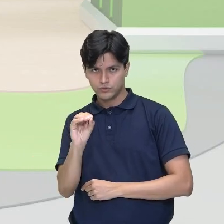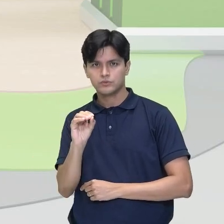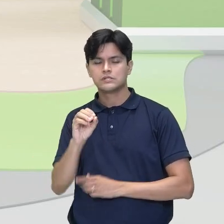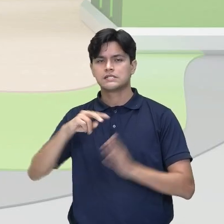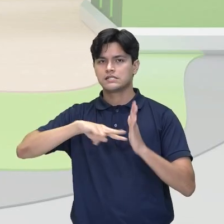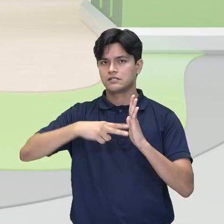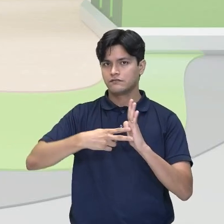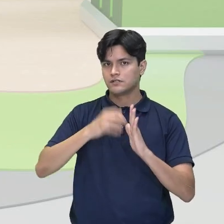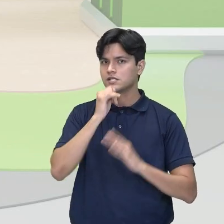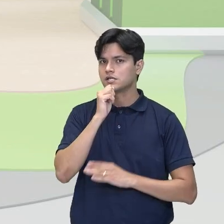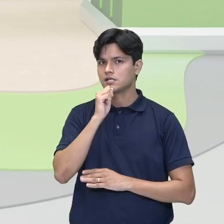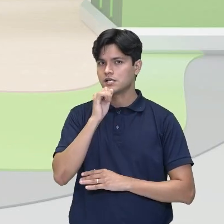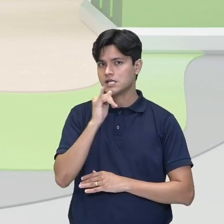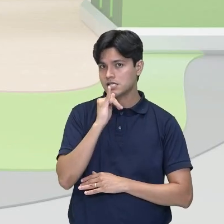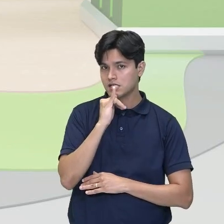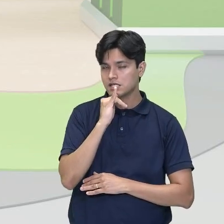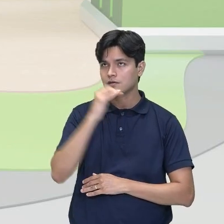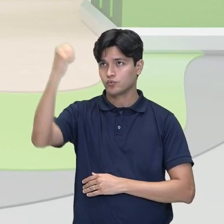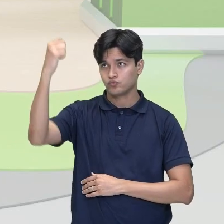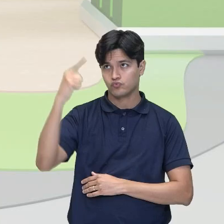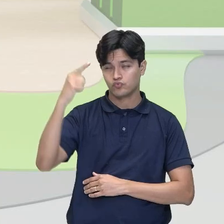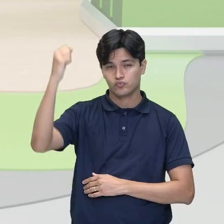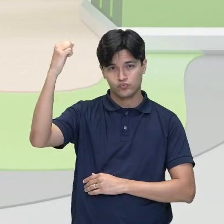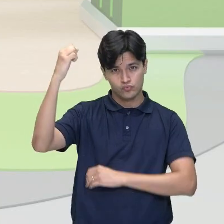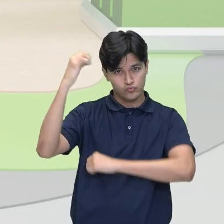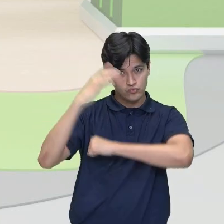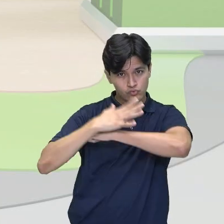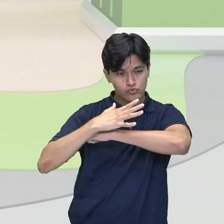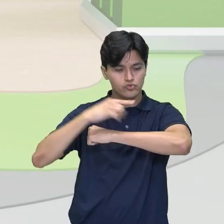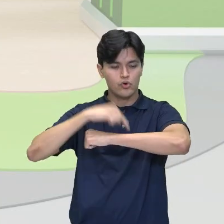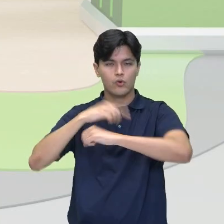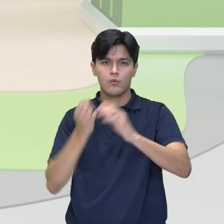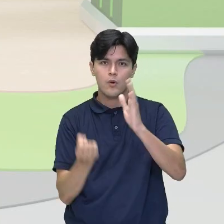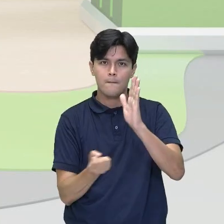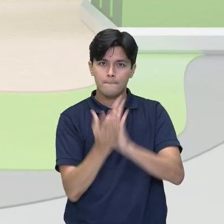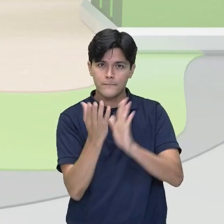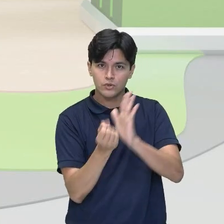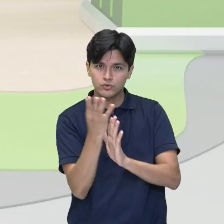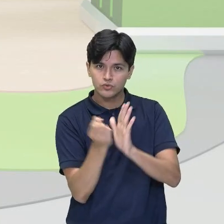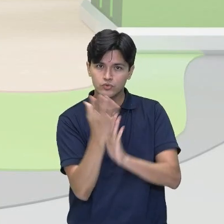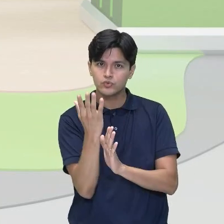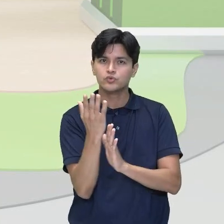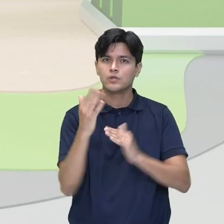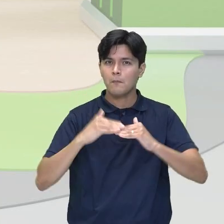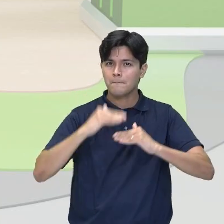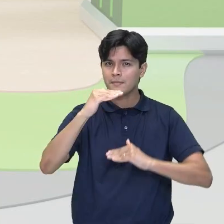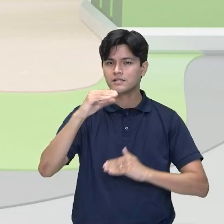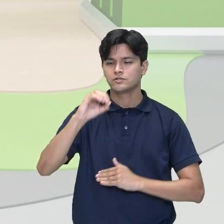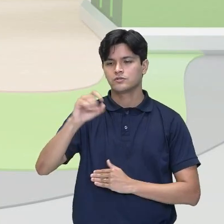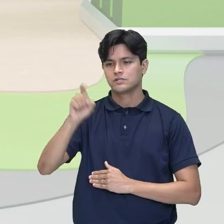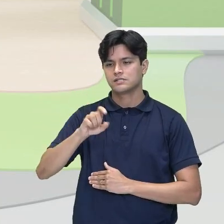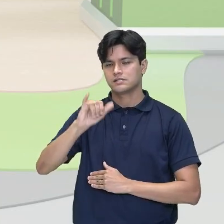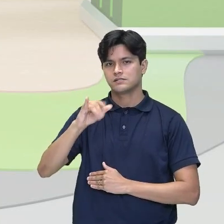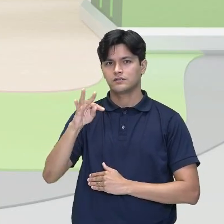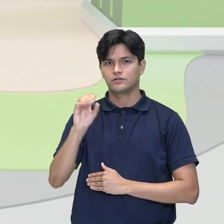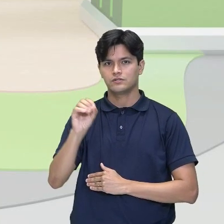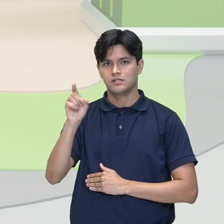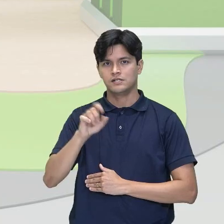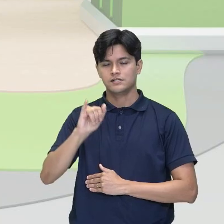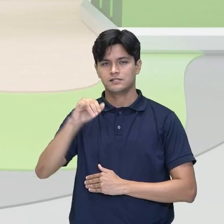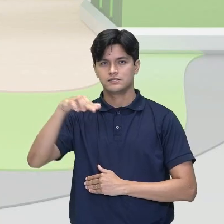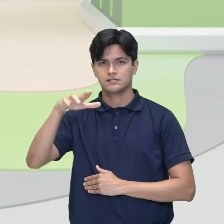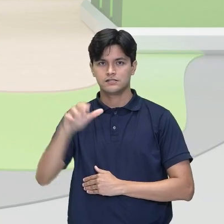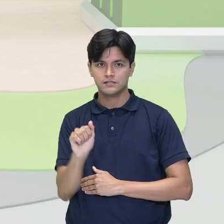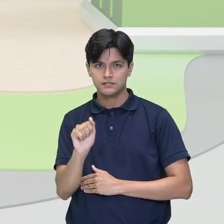radiação, você vai aumentar a produção de ocitocina. E a ocitocina vai fazer